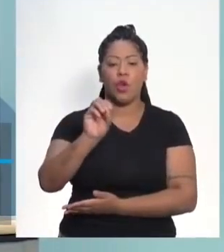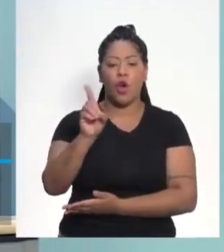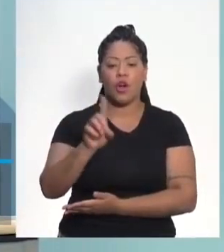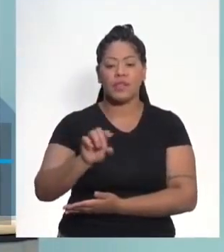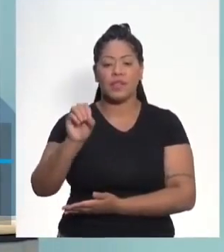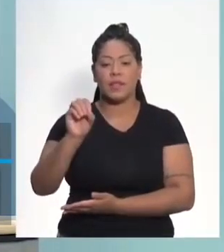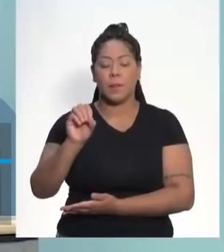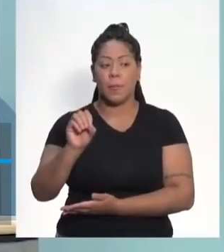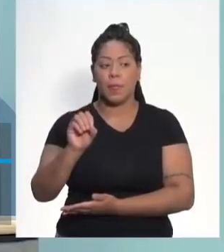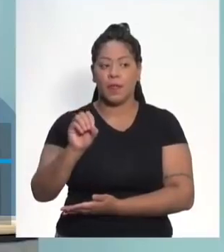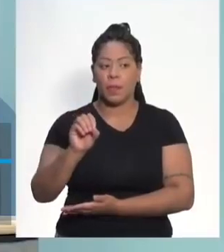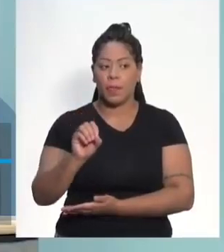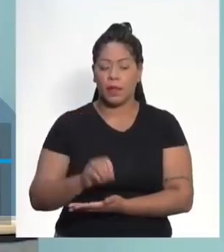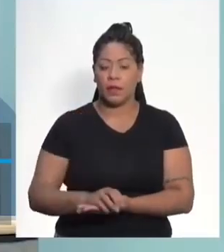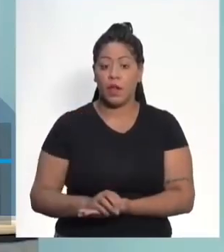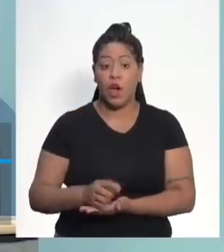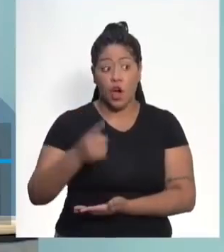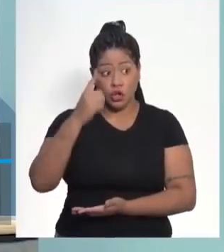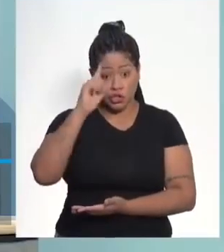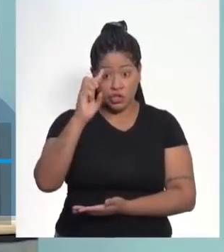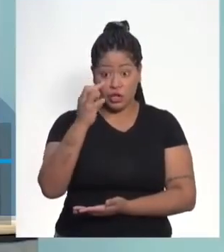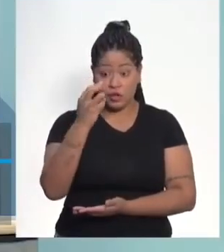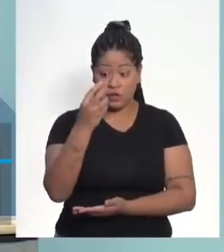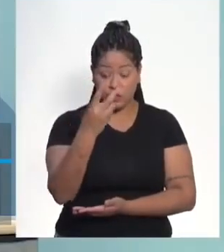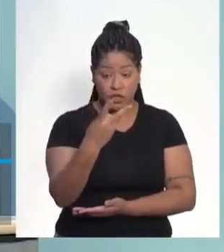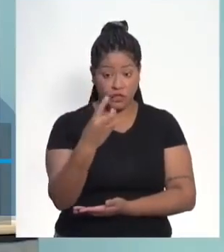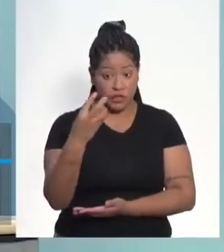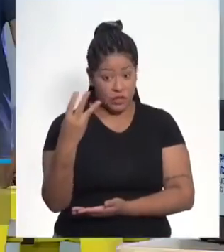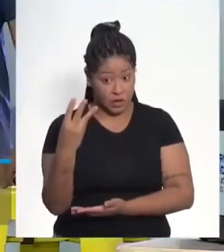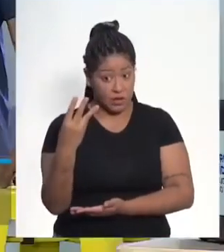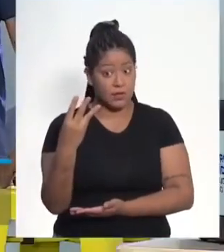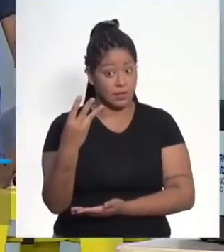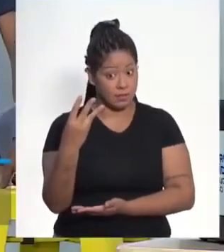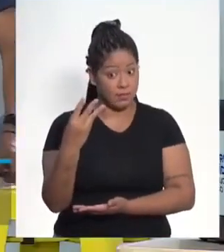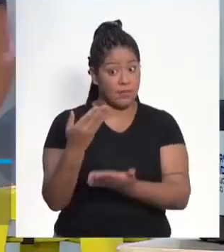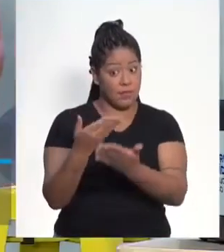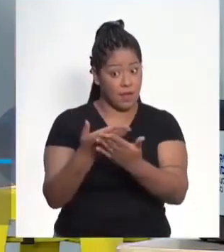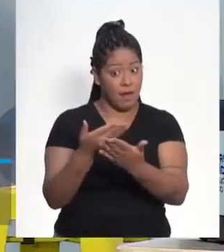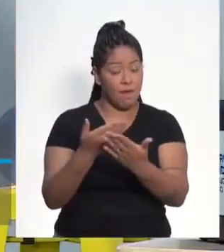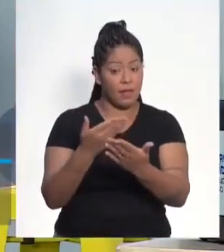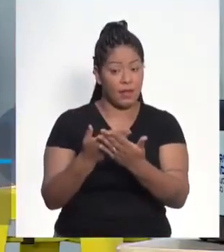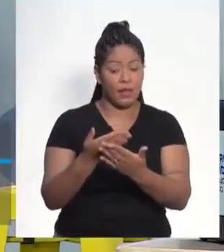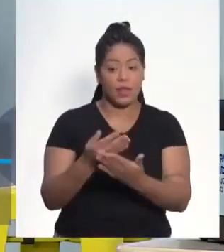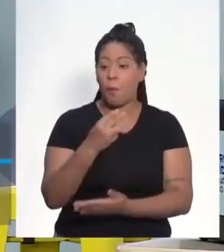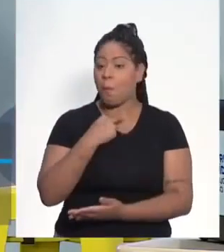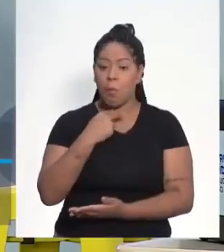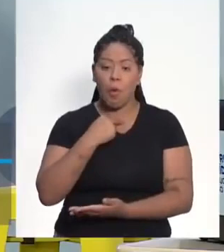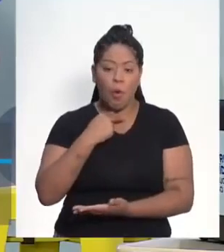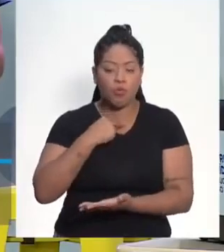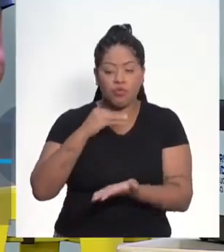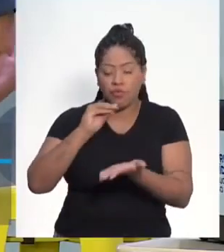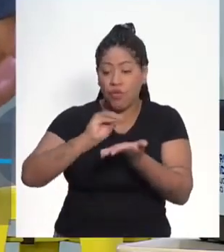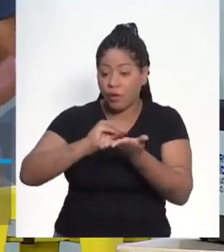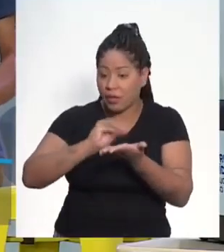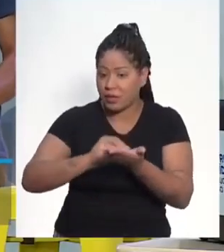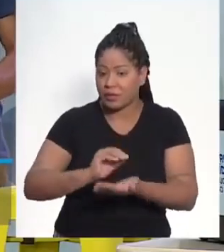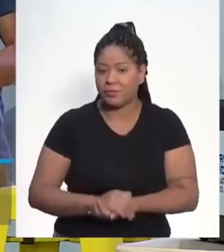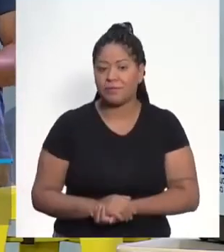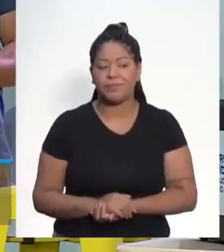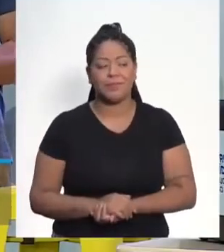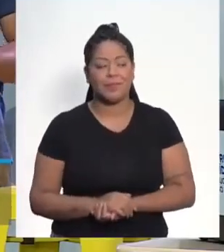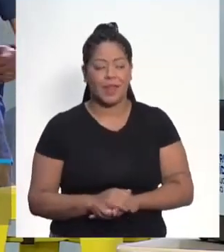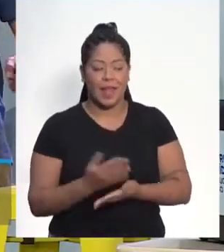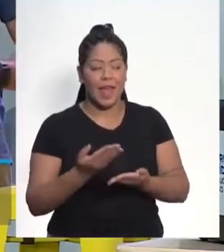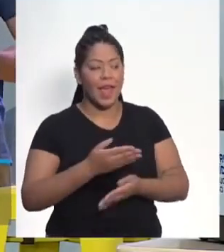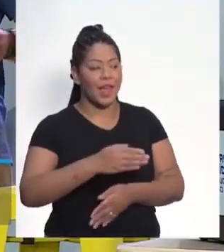não percam as aulas até dia 23 e nem o especial de Natal, hein? Obrigado, gente. É isso aí. A gente sabe que agora, nessa época, é complicado,